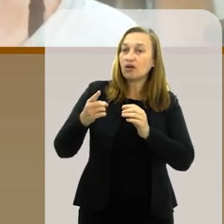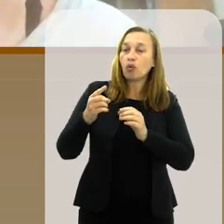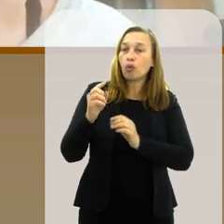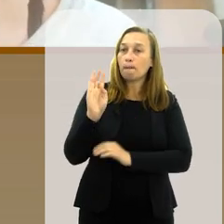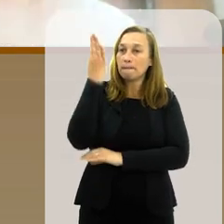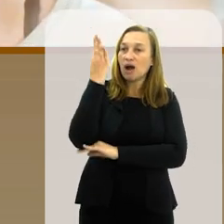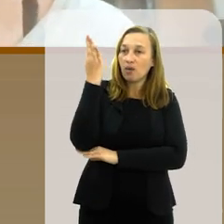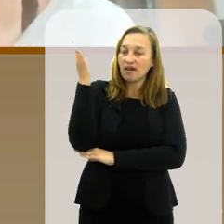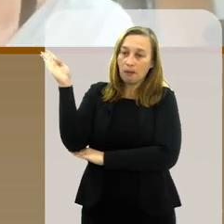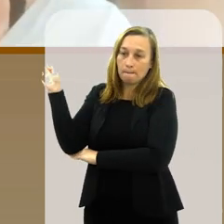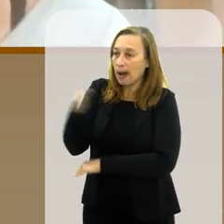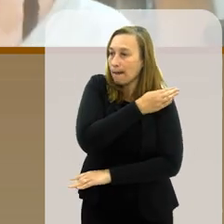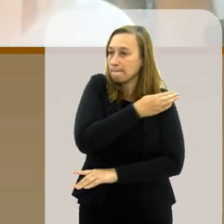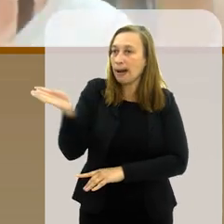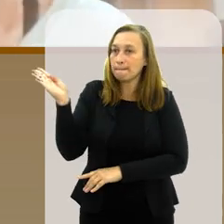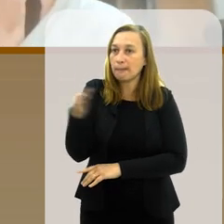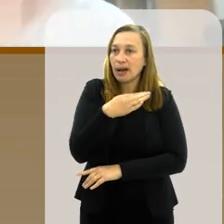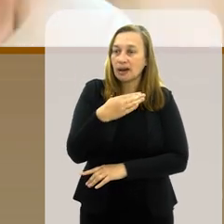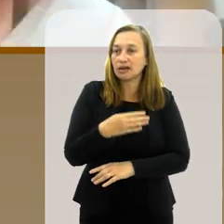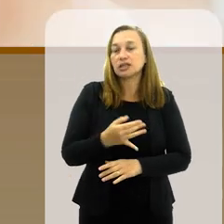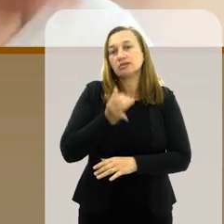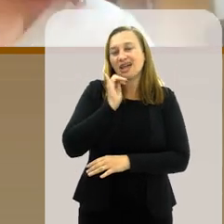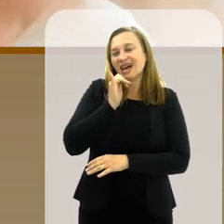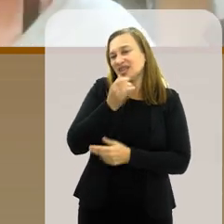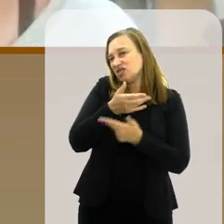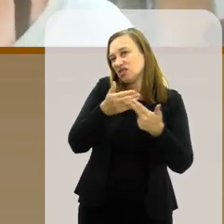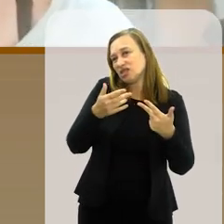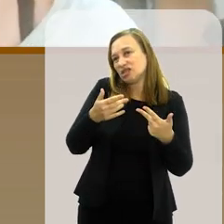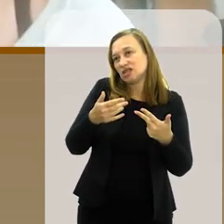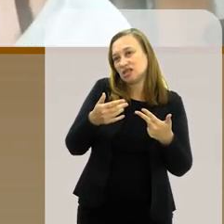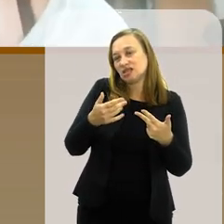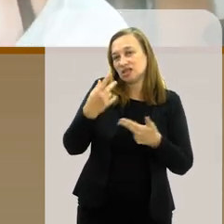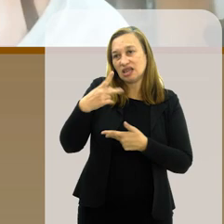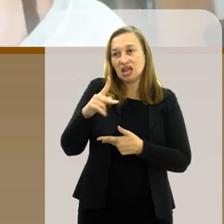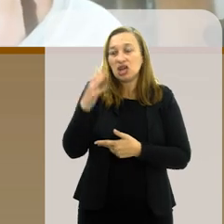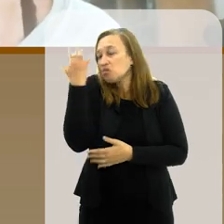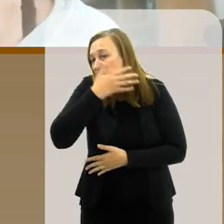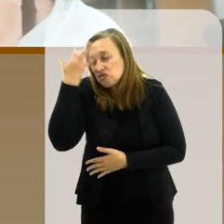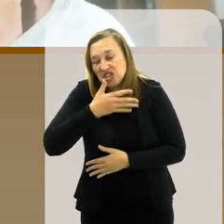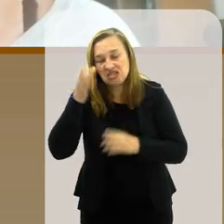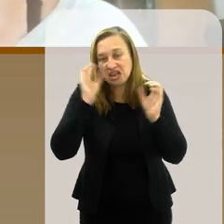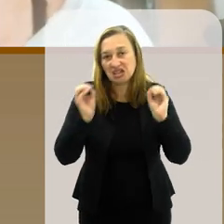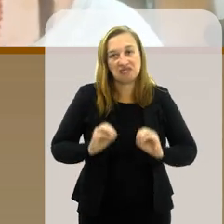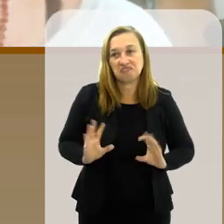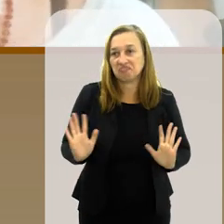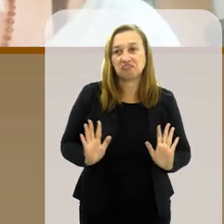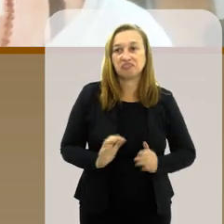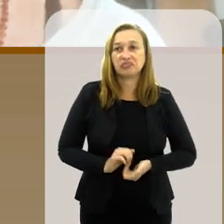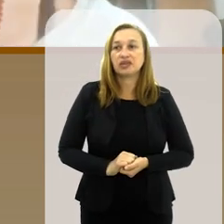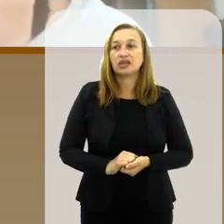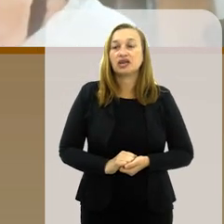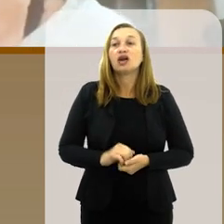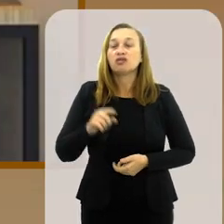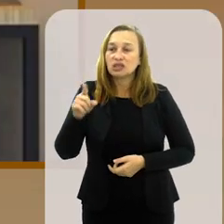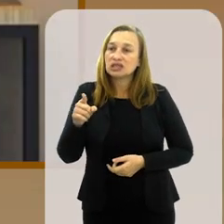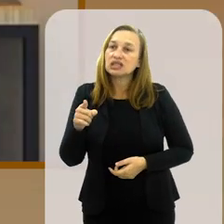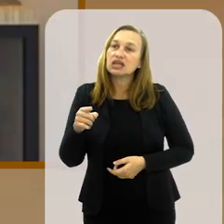ele estava com um pedaço de pau, batia nos cachorros. Sei lá, isso são narrativas, né? Porque eu não vi nada, vi